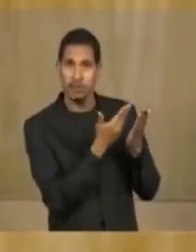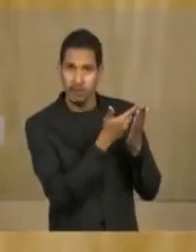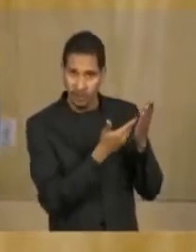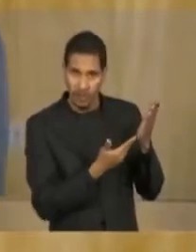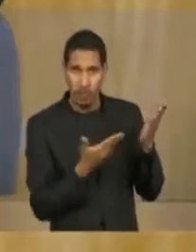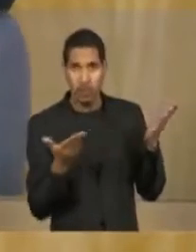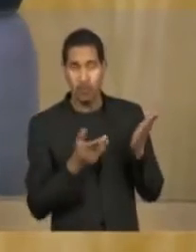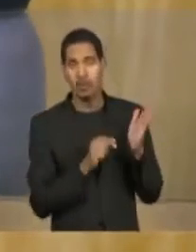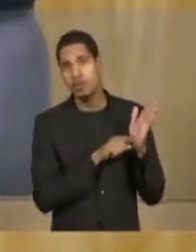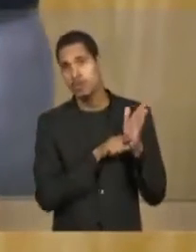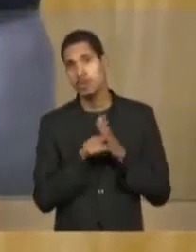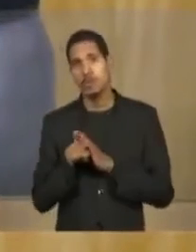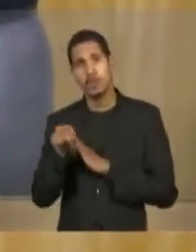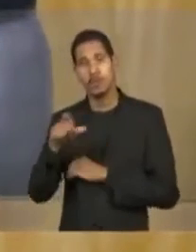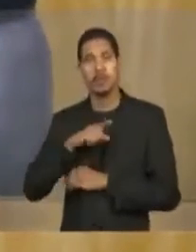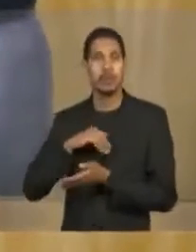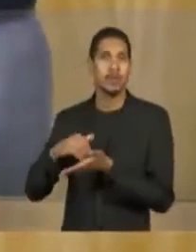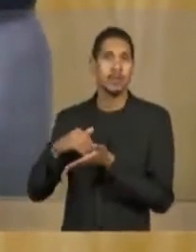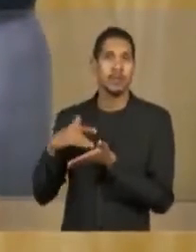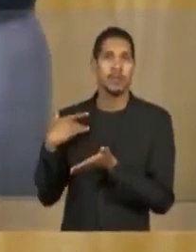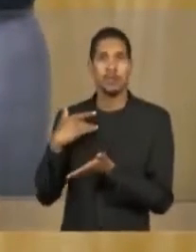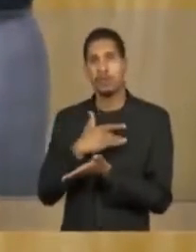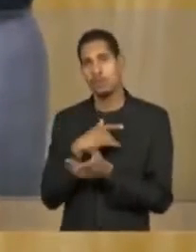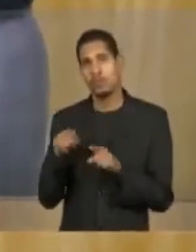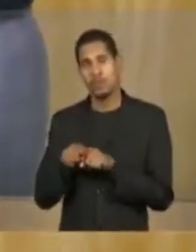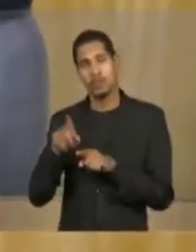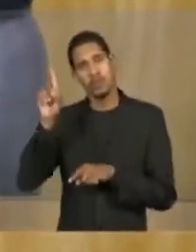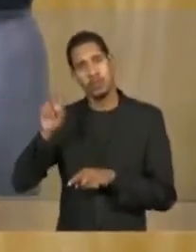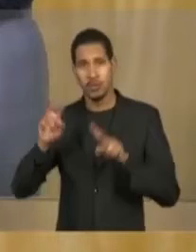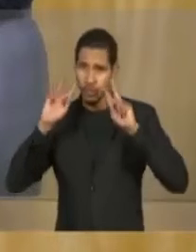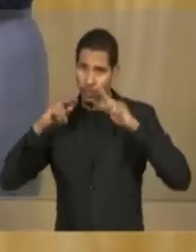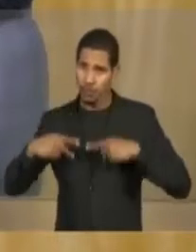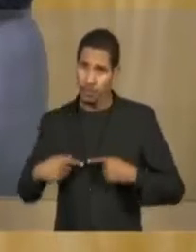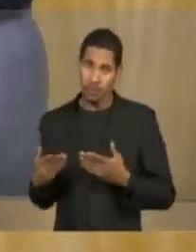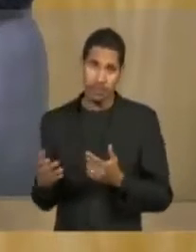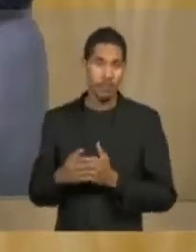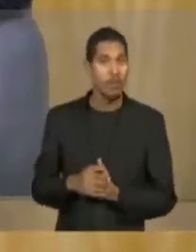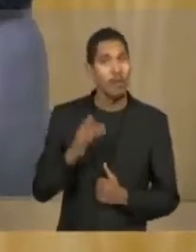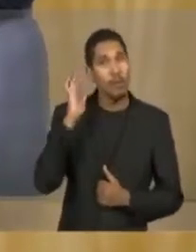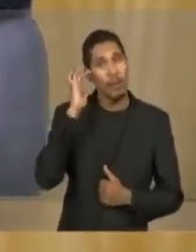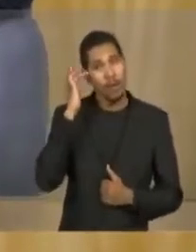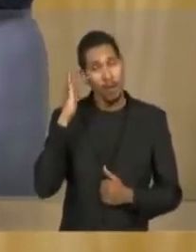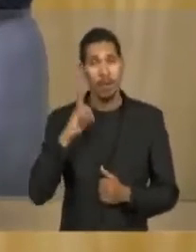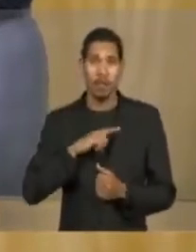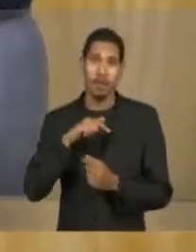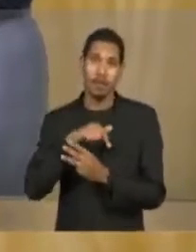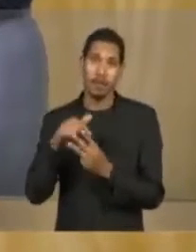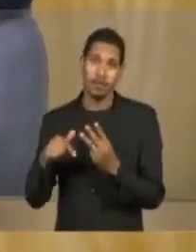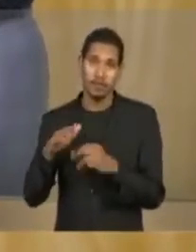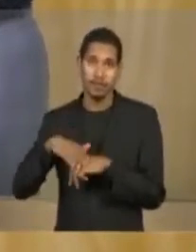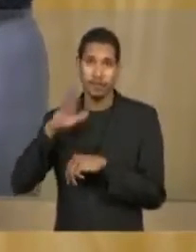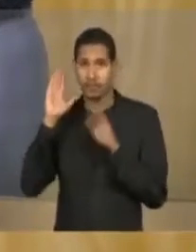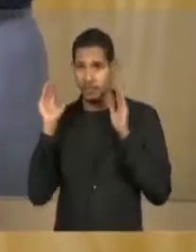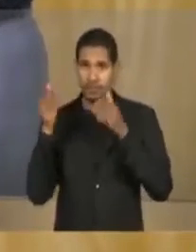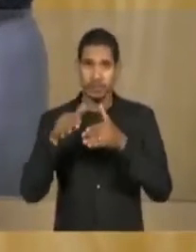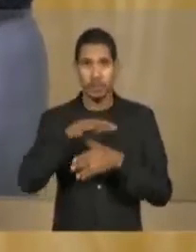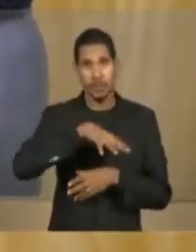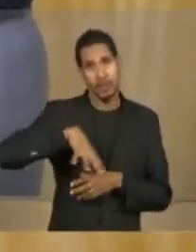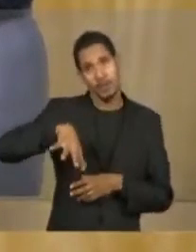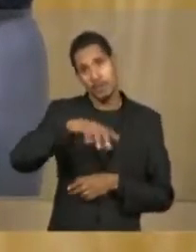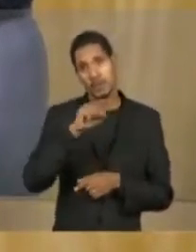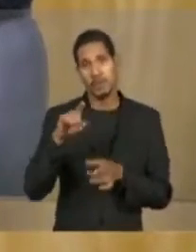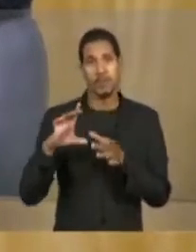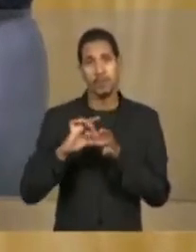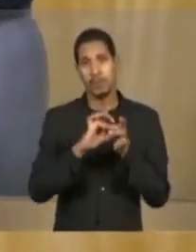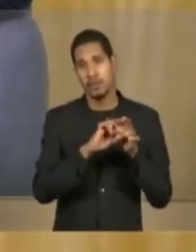perguntando à Secretaria de Saúde, de Assistência Social e de Direitos Humanos, que eu acredito que sejam as 3 mais diretamente envolvidas com essa